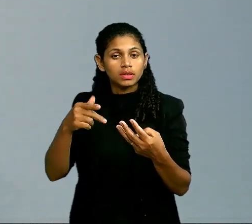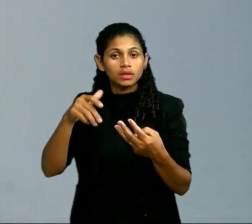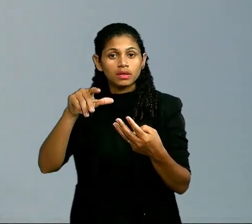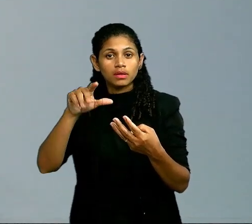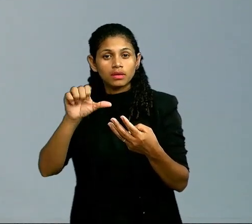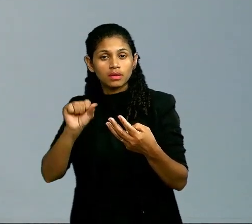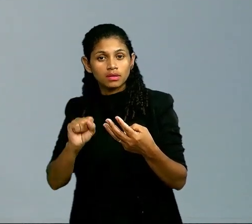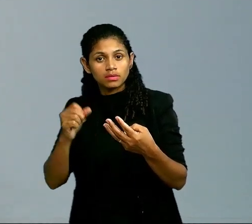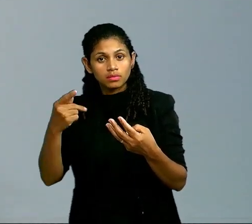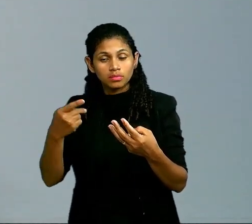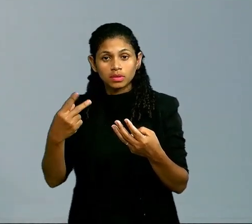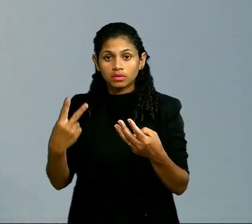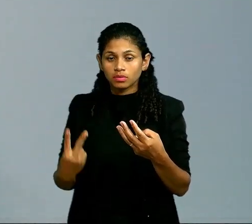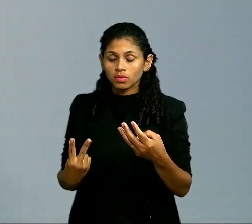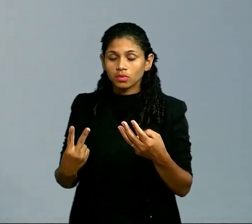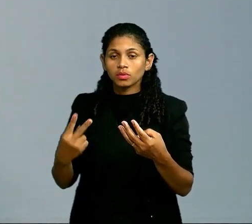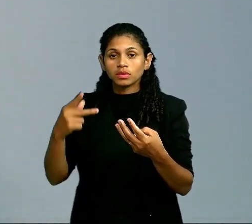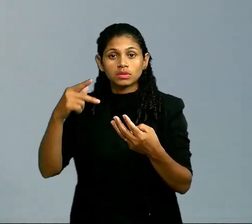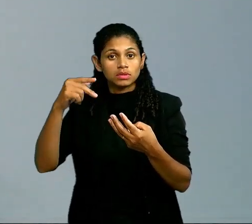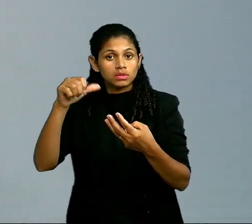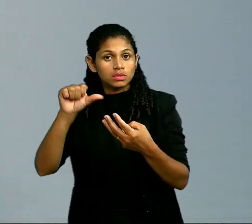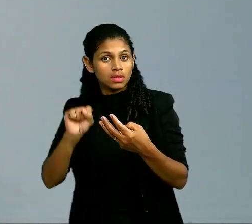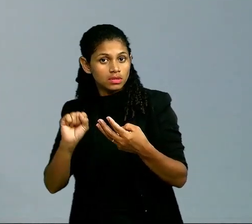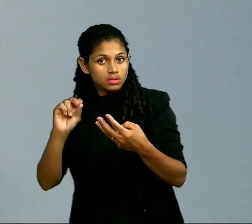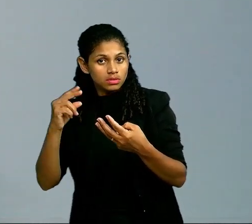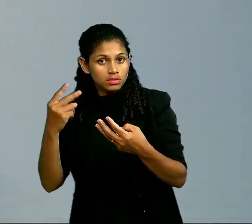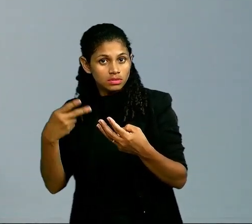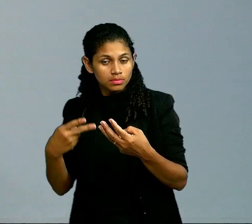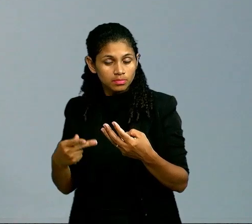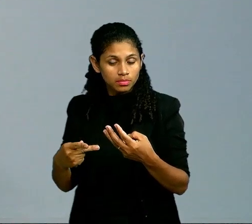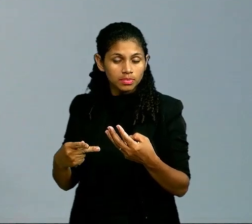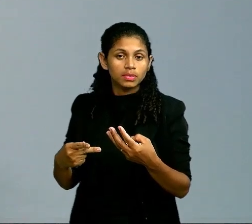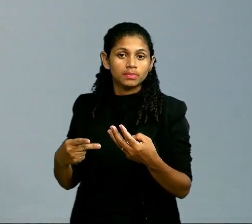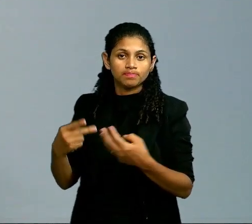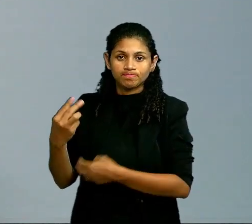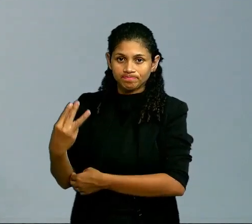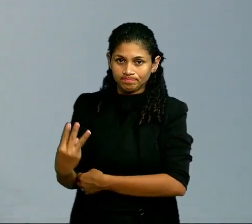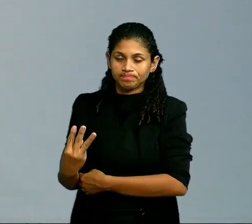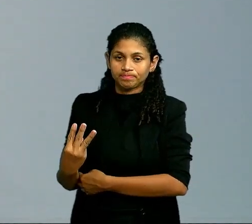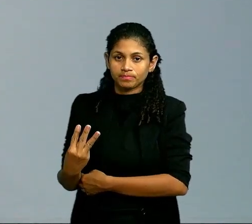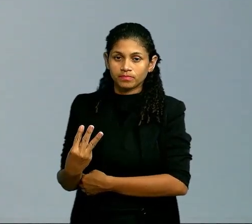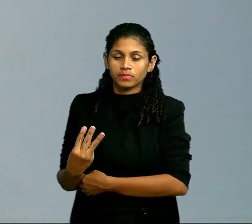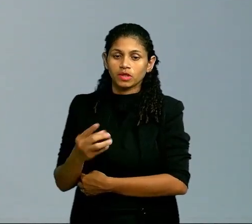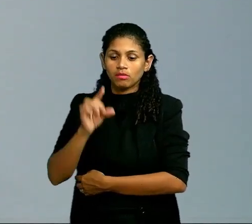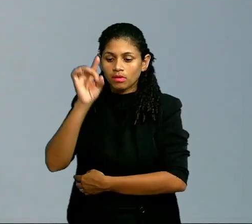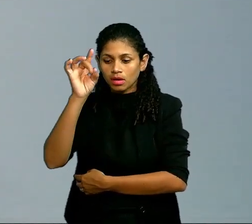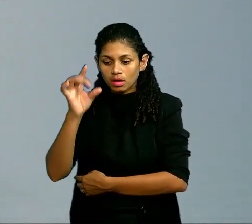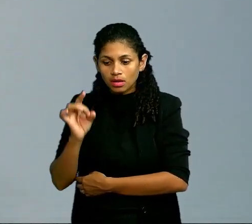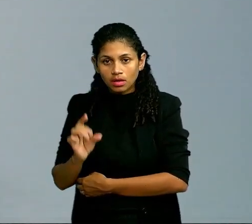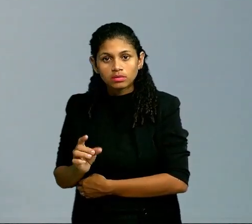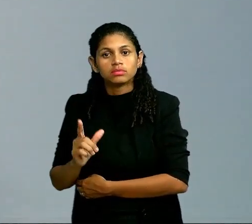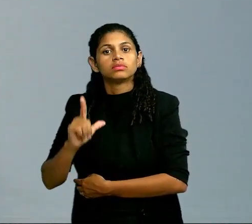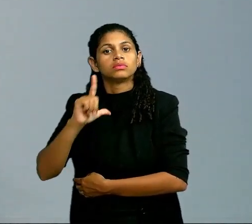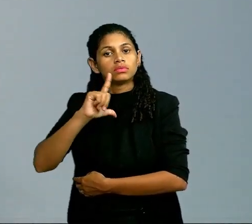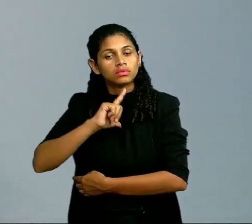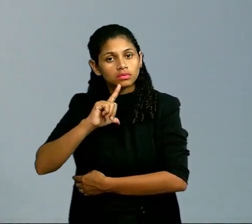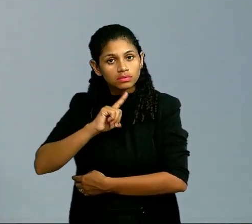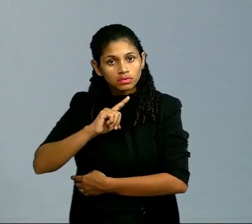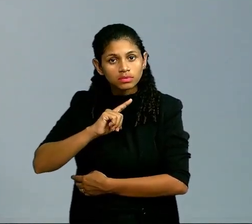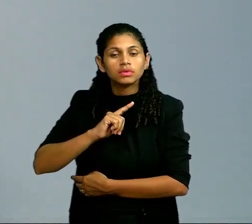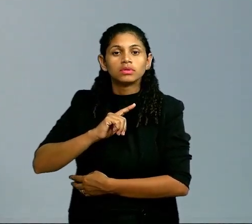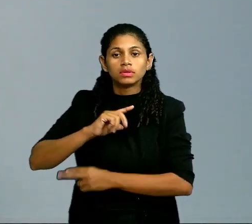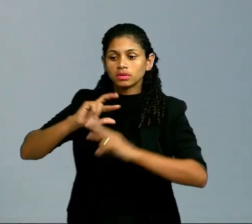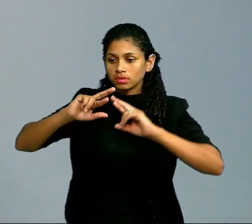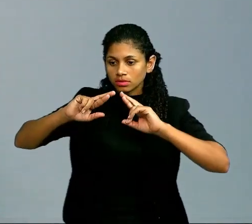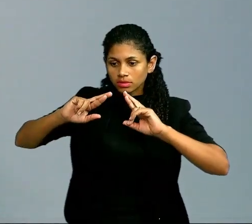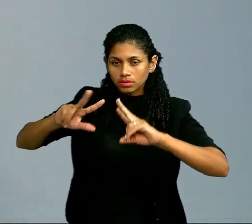orbital sp3. Então cada átomo de carbono ele vai ter uma hibridização diferente, dependendo do tipo de